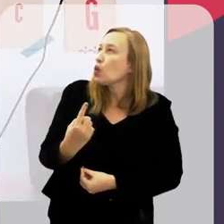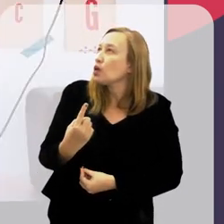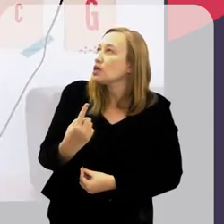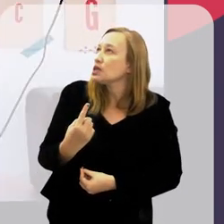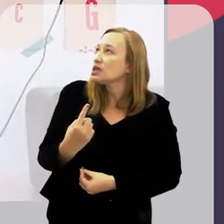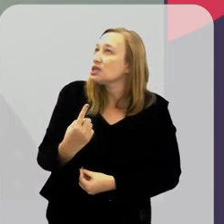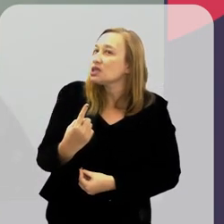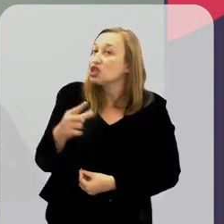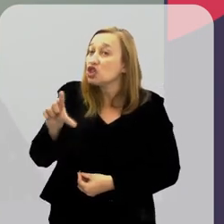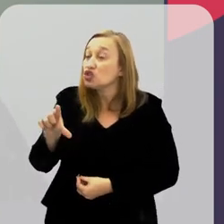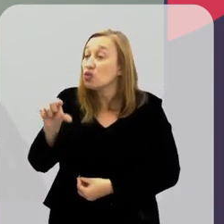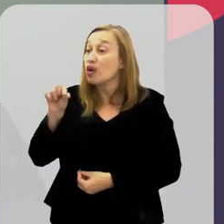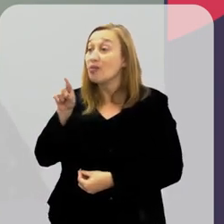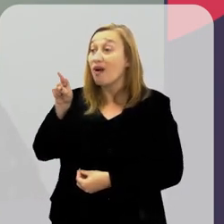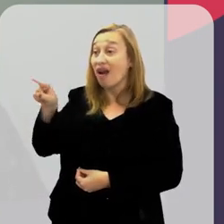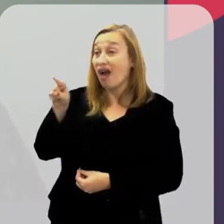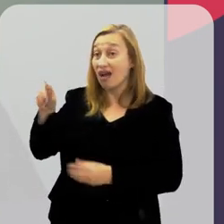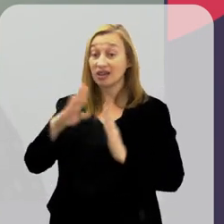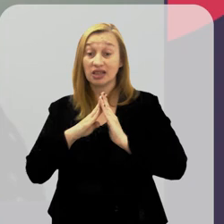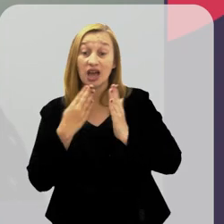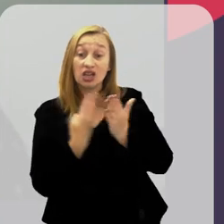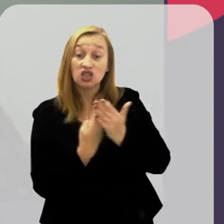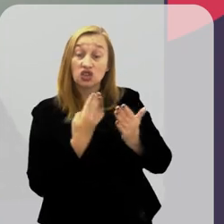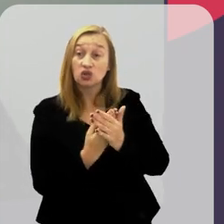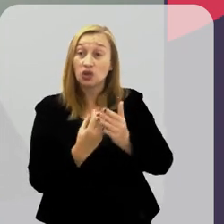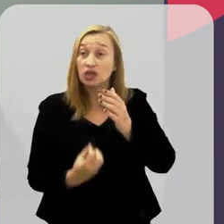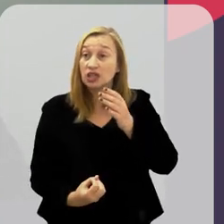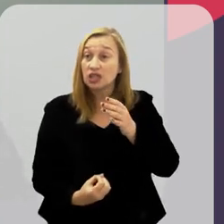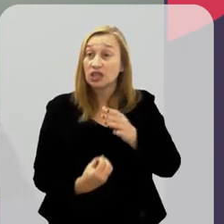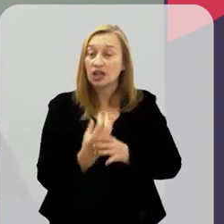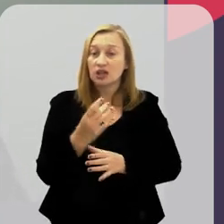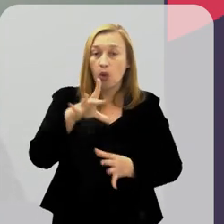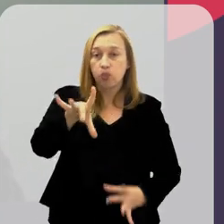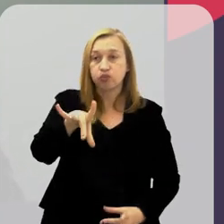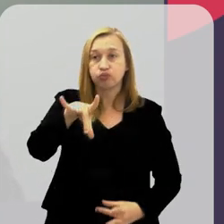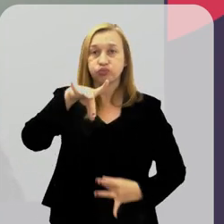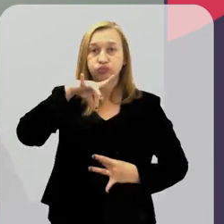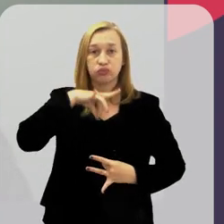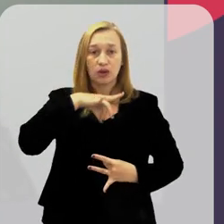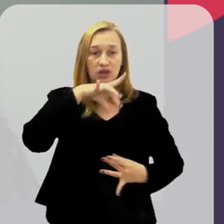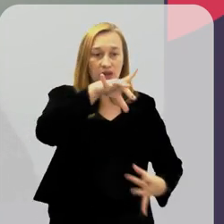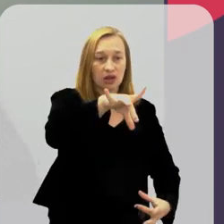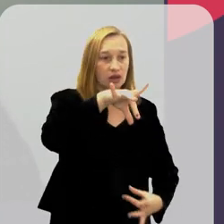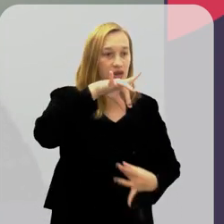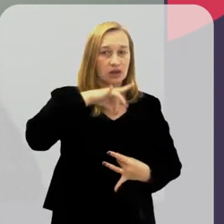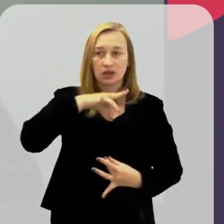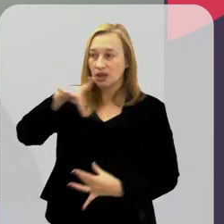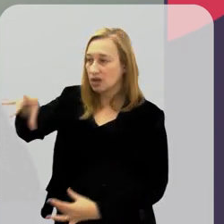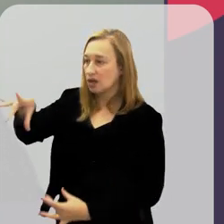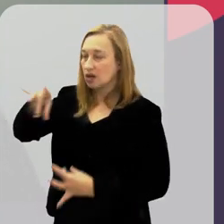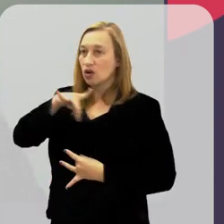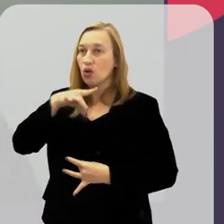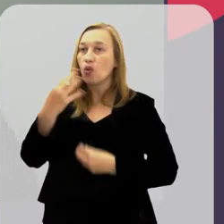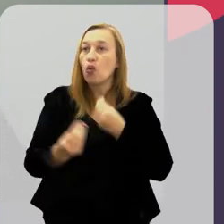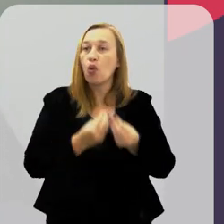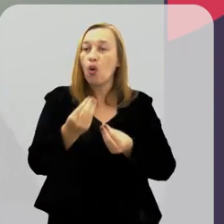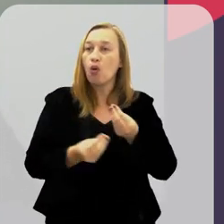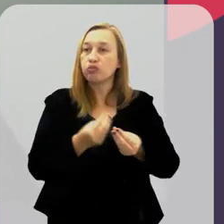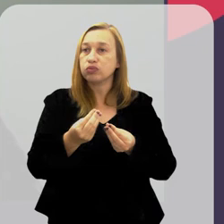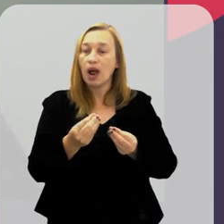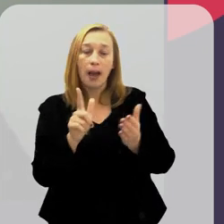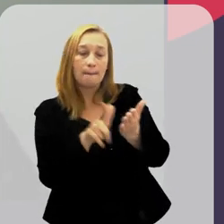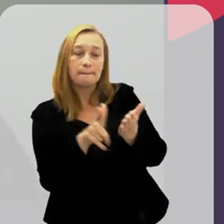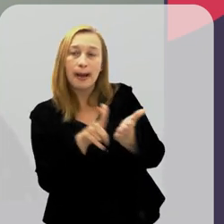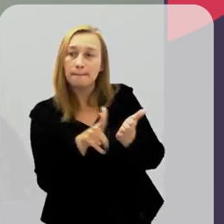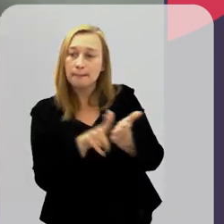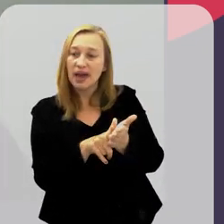partimos, optamos lá na Adolfo Bloch por construção de personagens, e os personagens eram feitos com